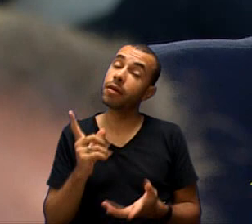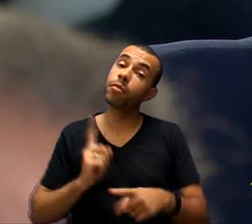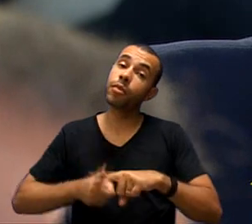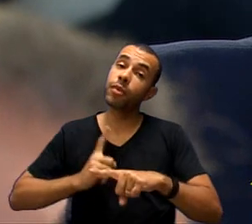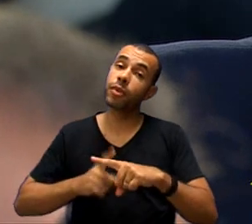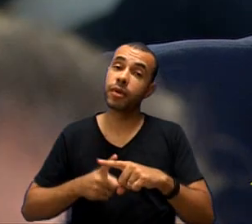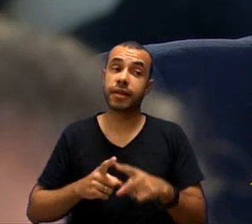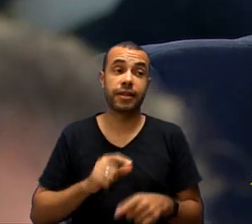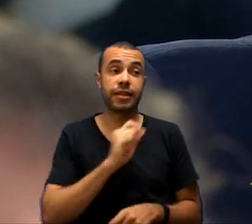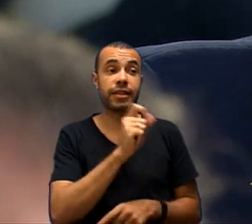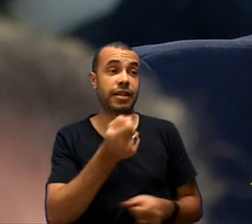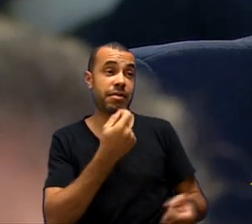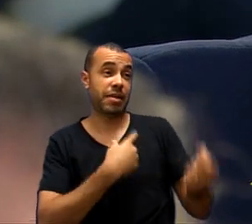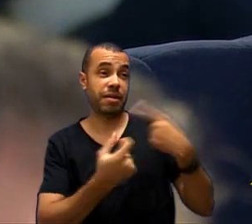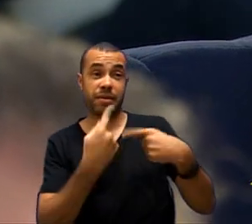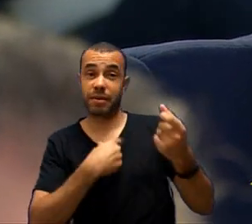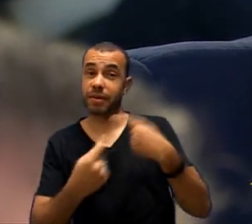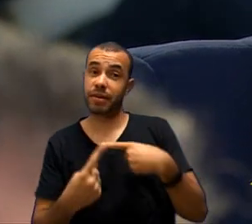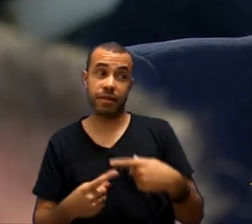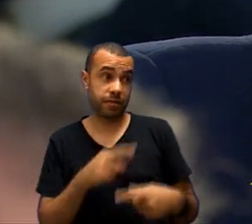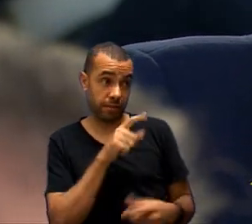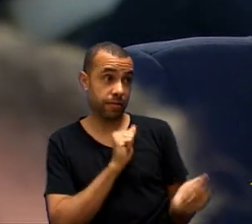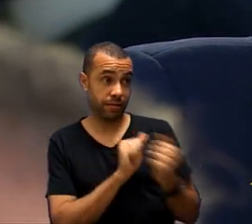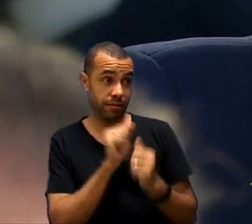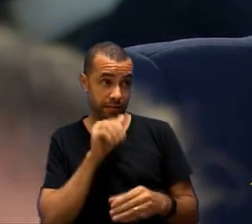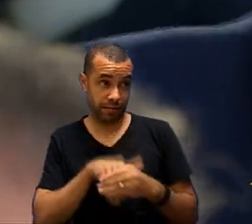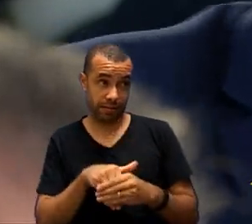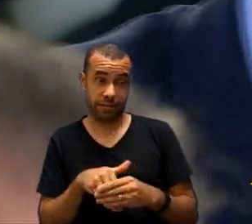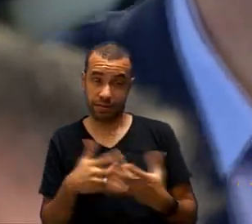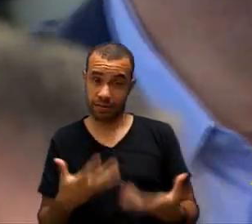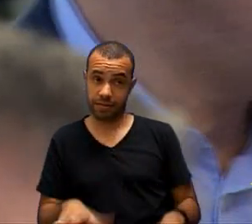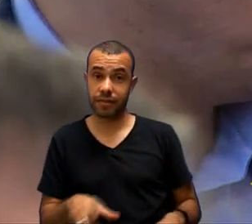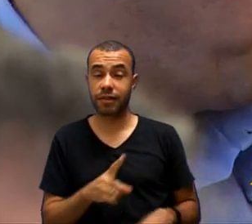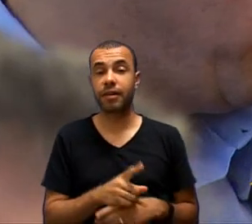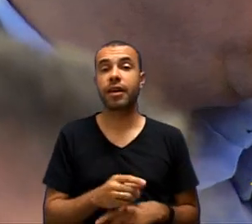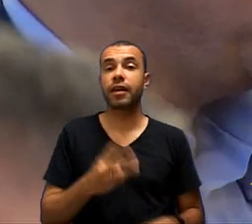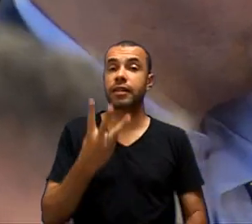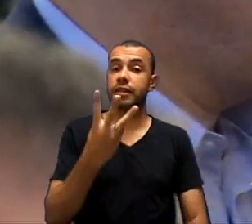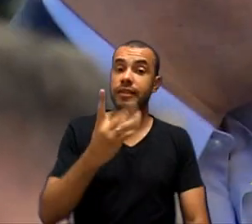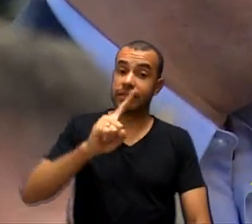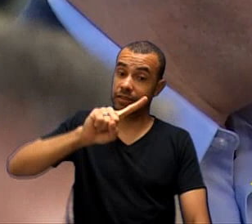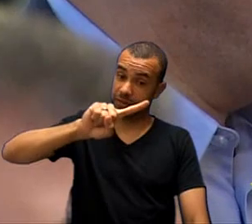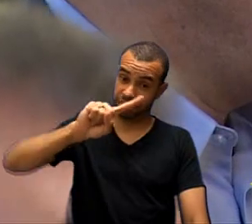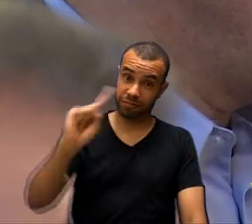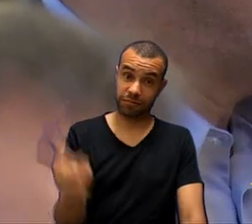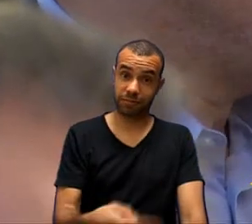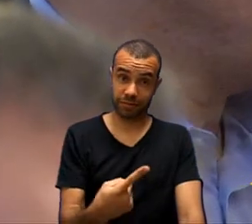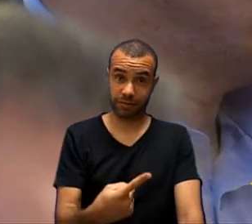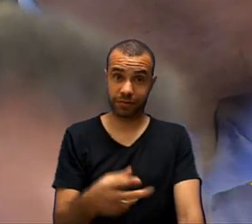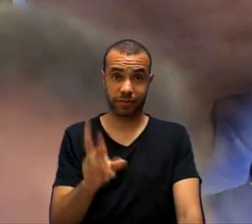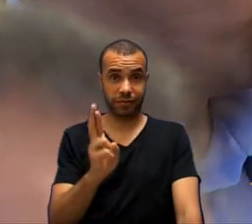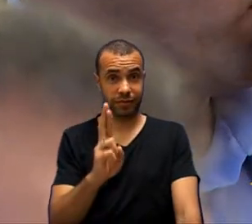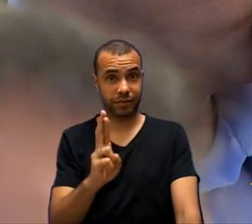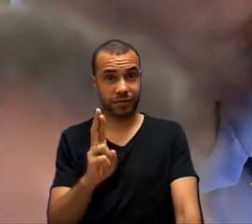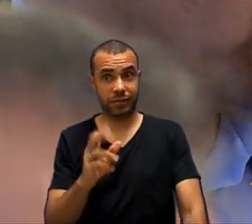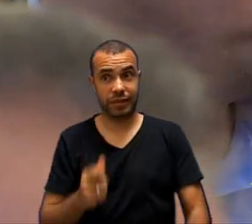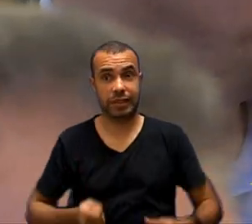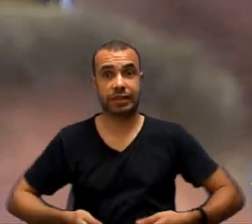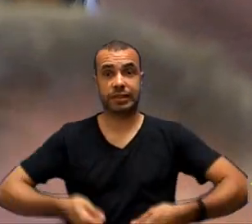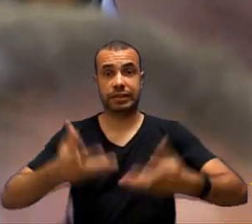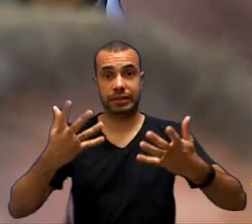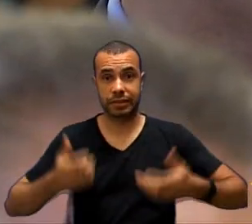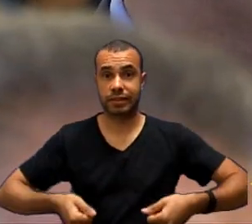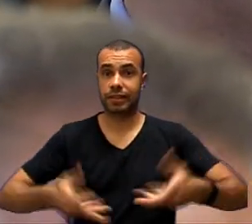causar, se Vossa Excelência votou comigo, né? De 3 milhões de reais de despesa, e já se passaram aí quase um